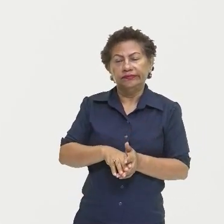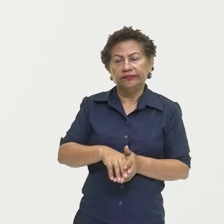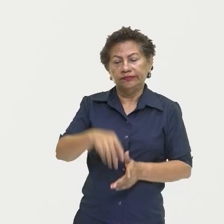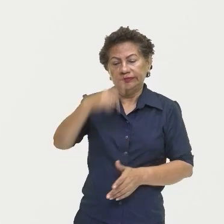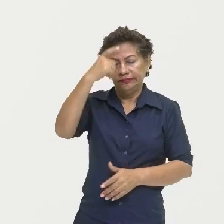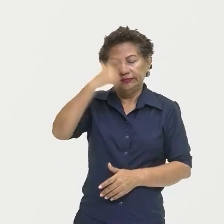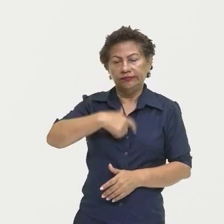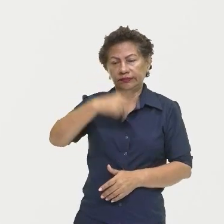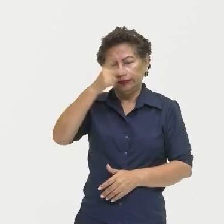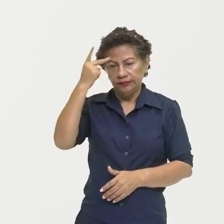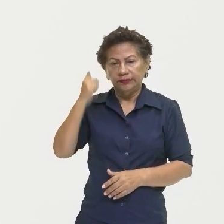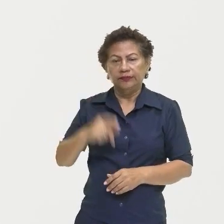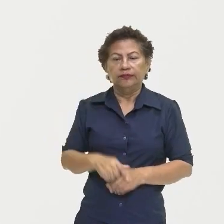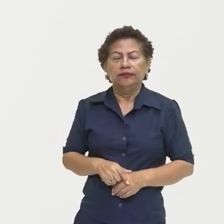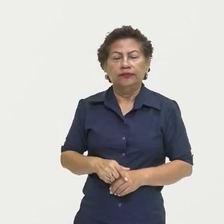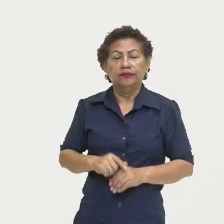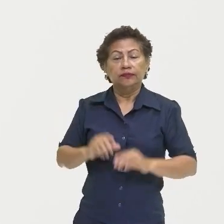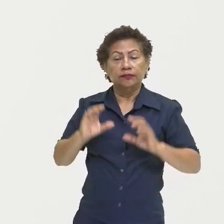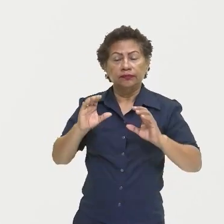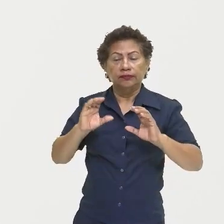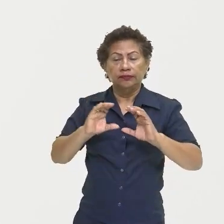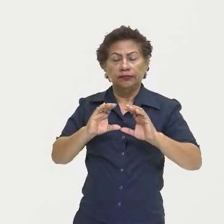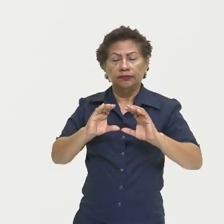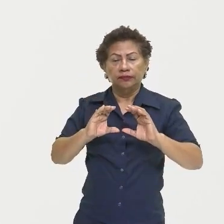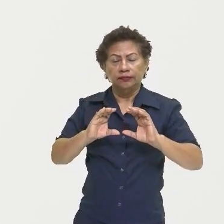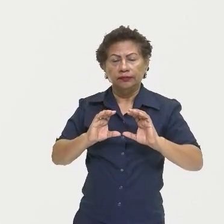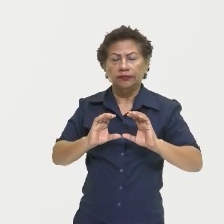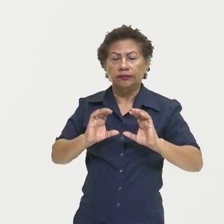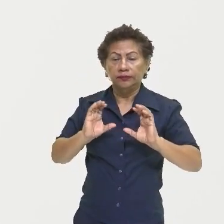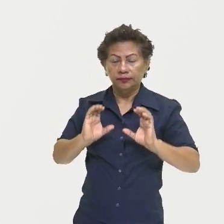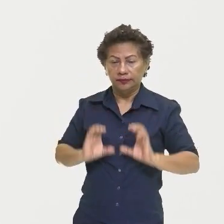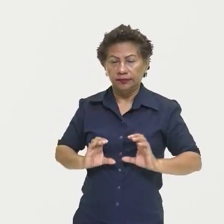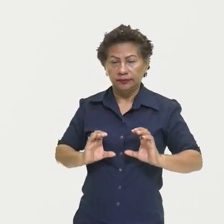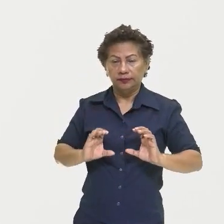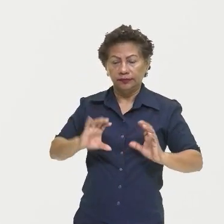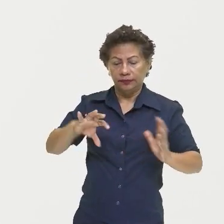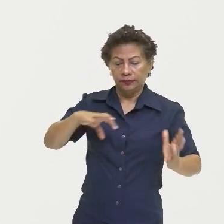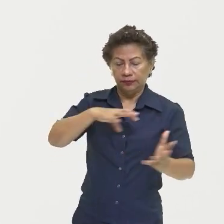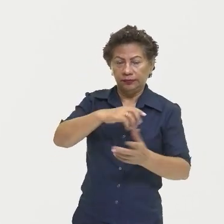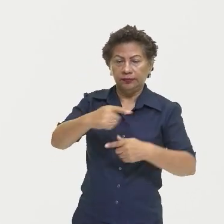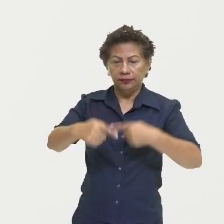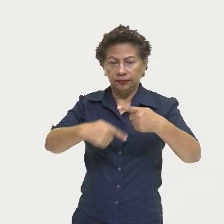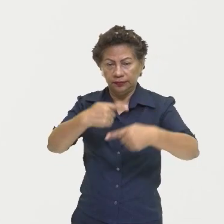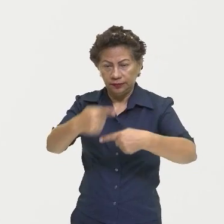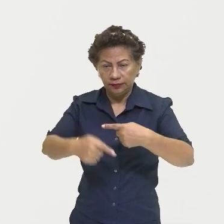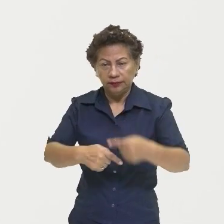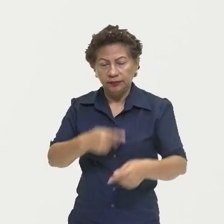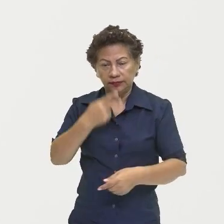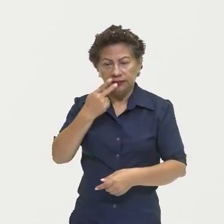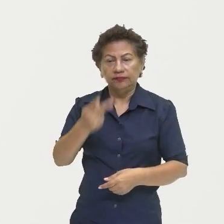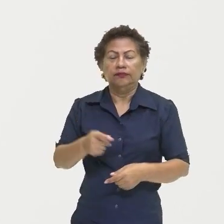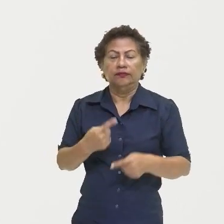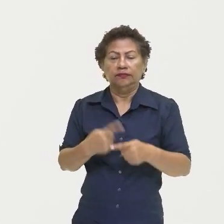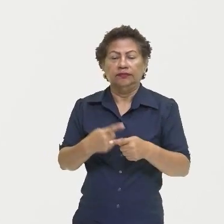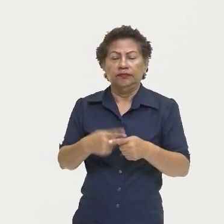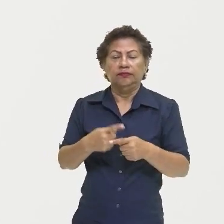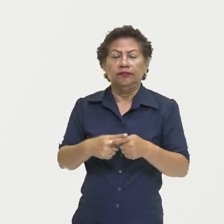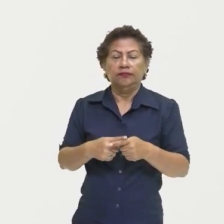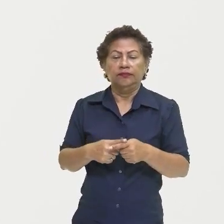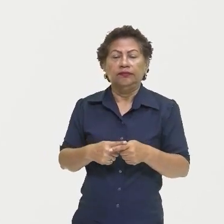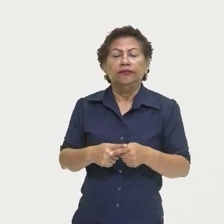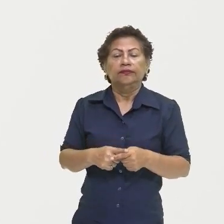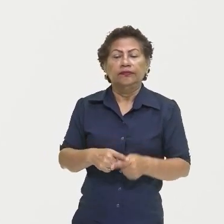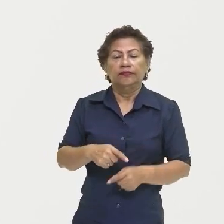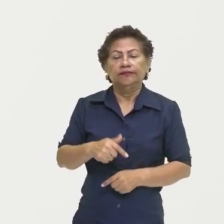dessa questão da cidadania global, que foi essa manifestação conhecida como Primavera Árabe, né, no ano de 2010